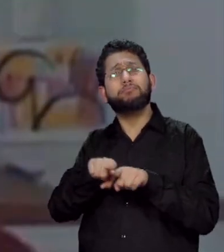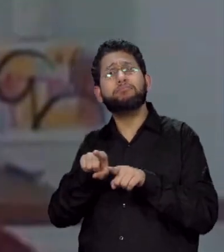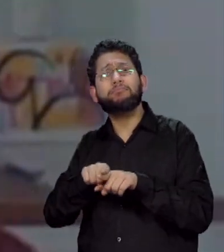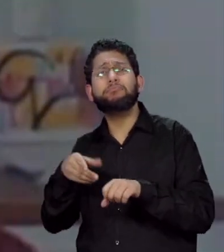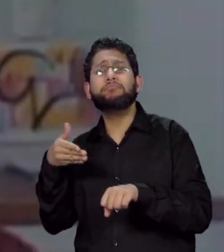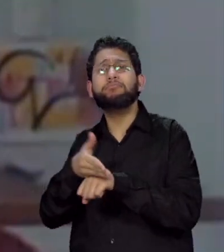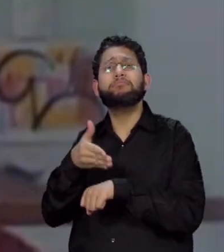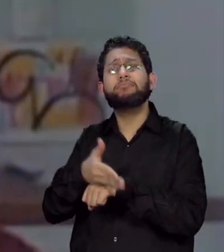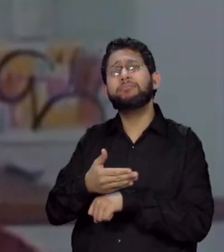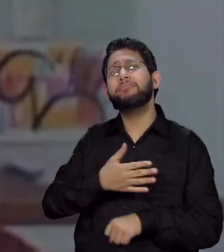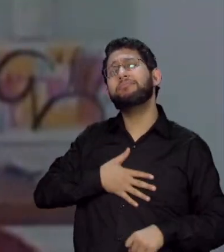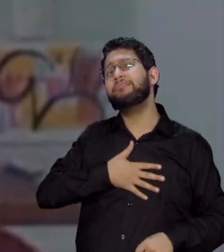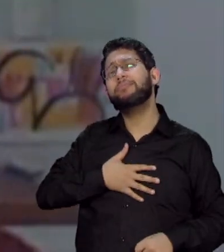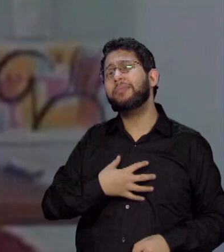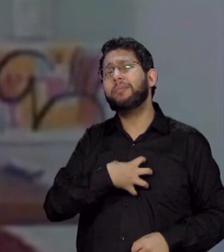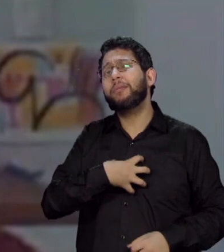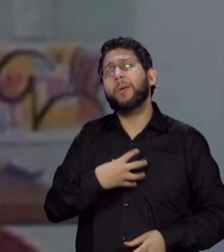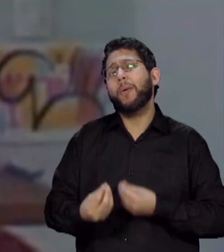Audiovisual?